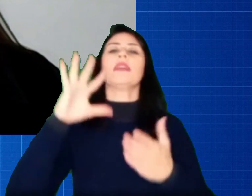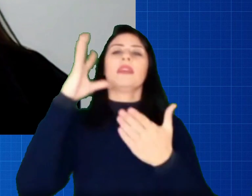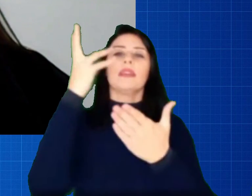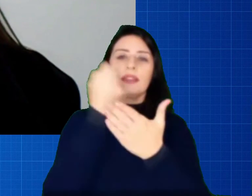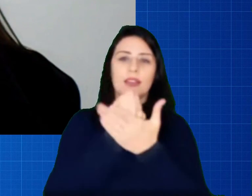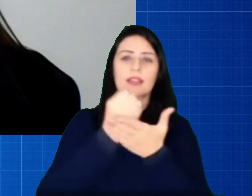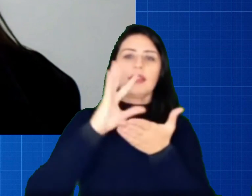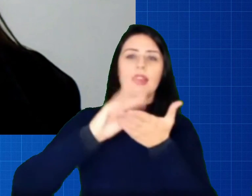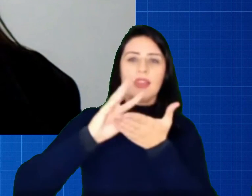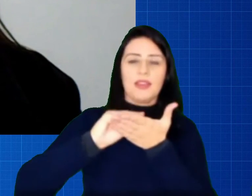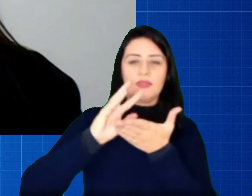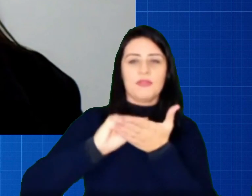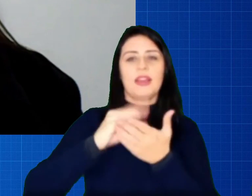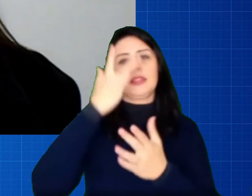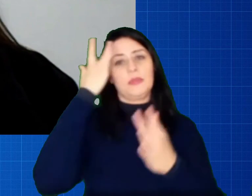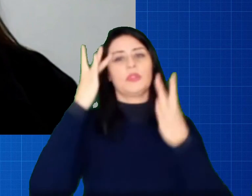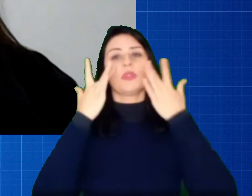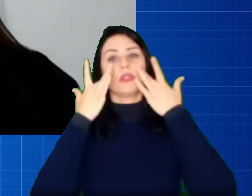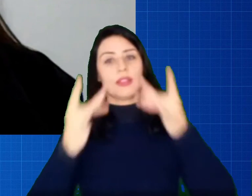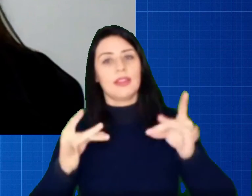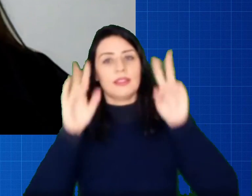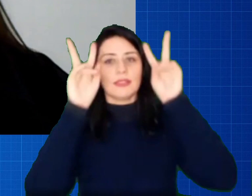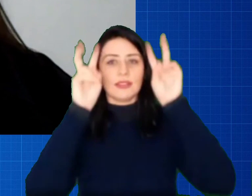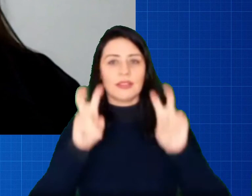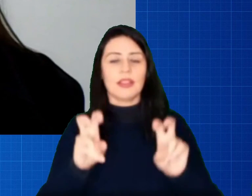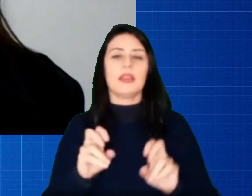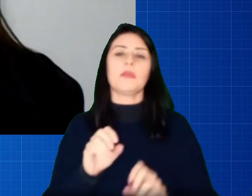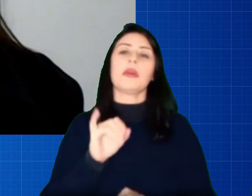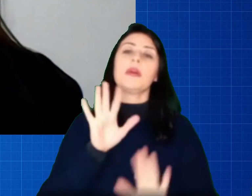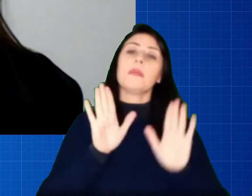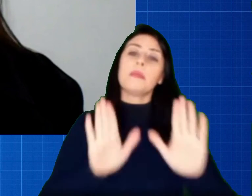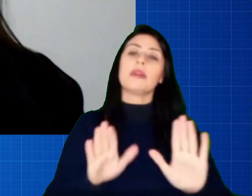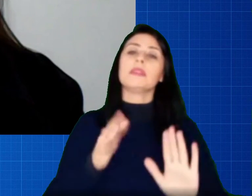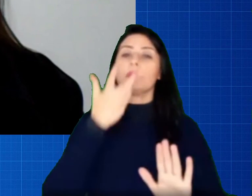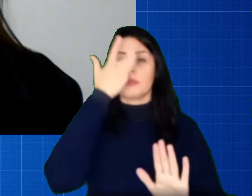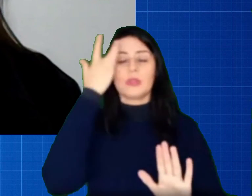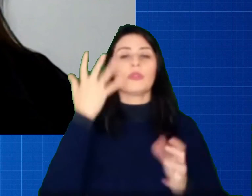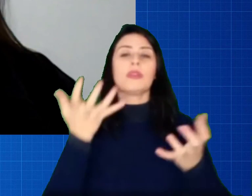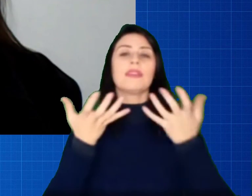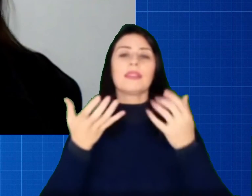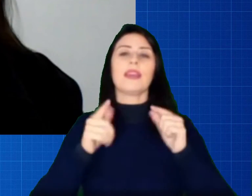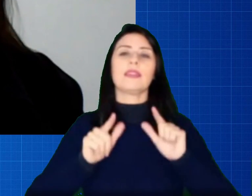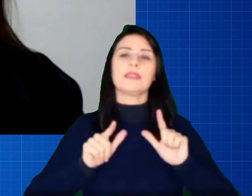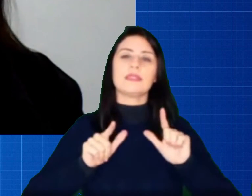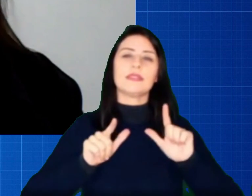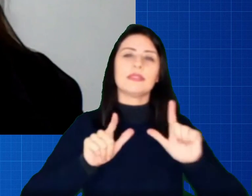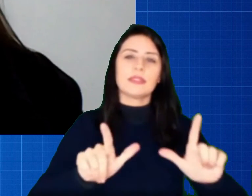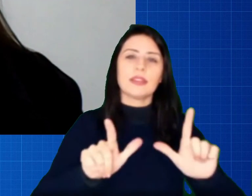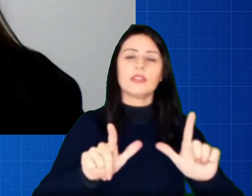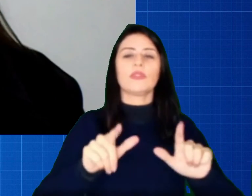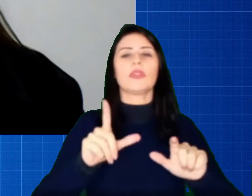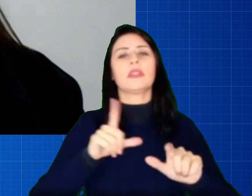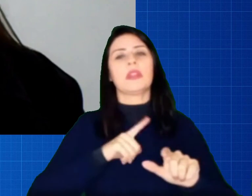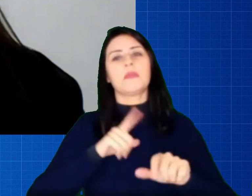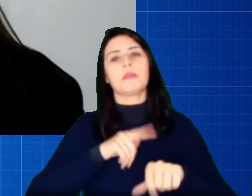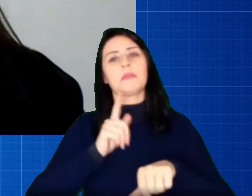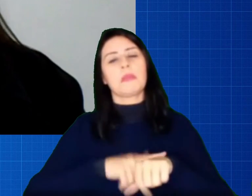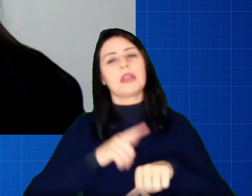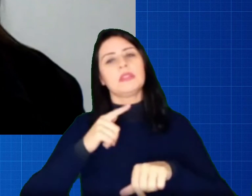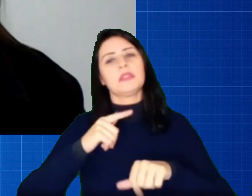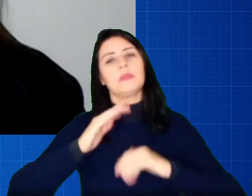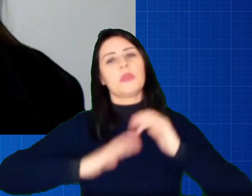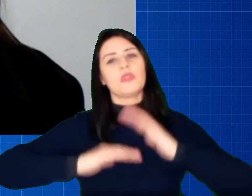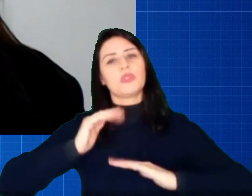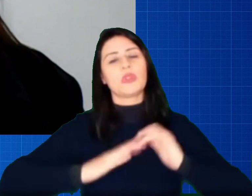vai ficar disponível no canal Educação Araucária, né? Vai ficar gravada para acesso a todos que tenham interesse sobre essas temáticas. E aqueles